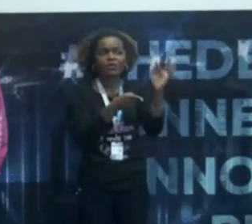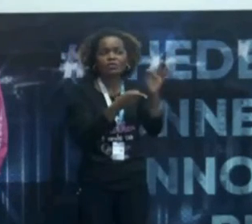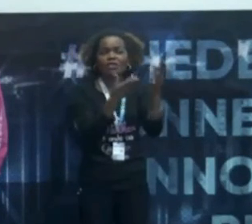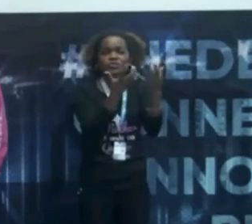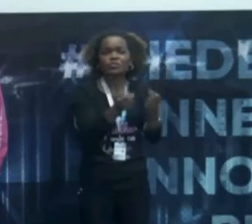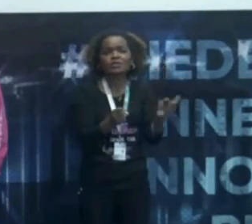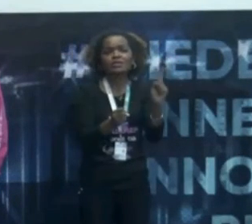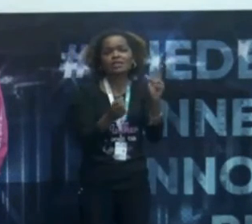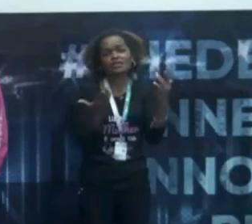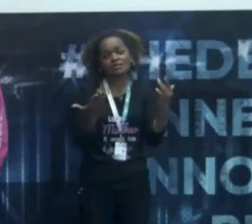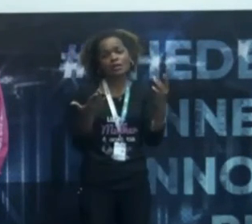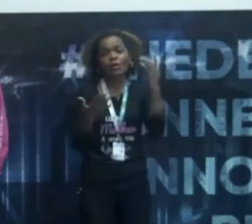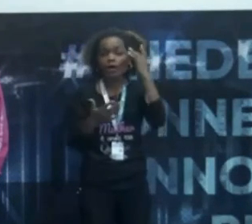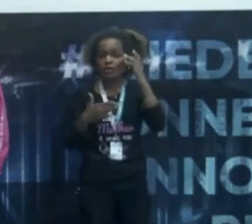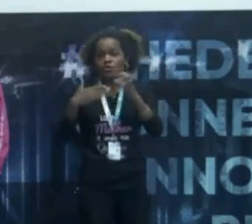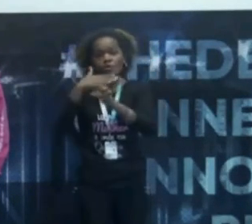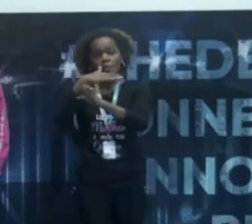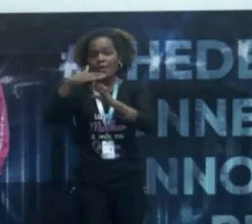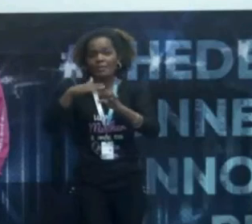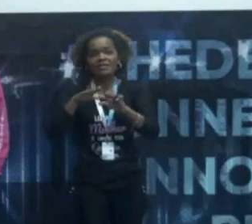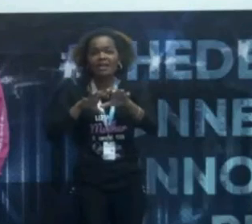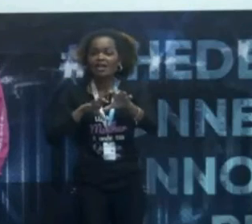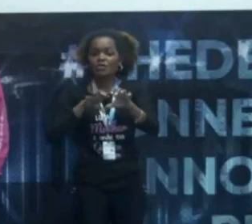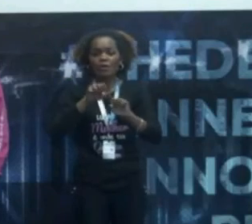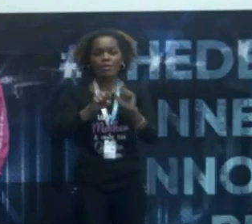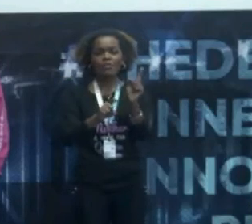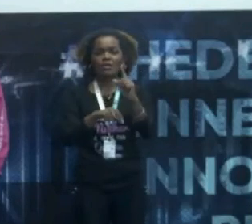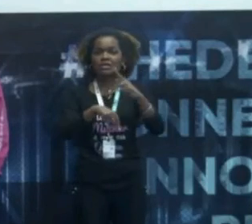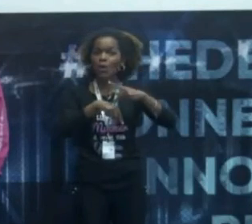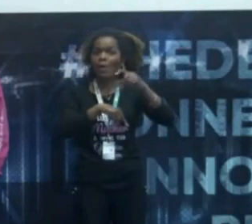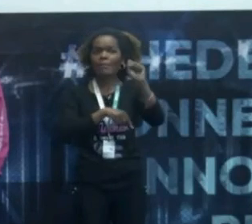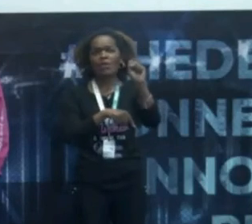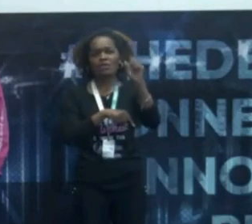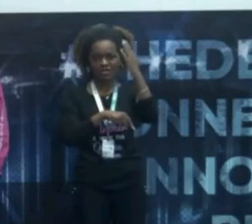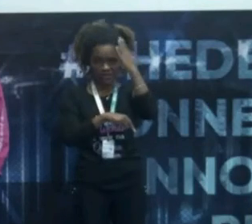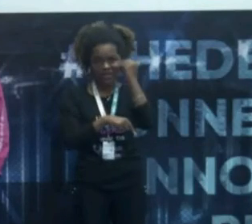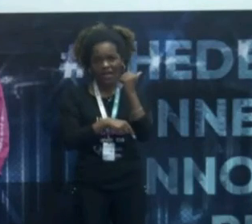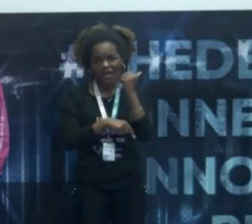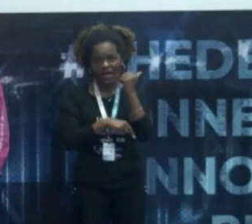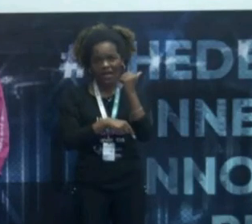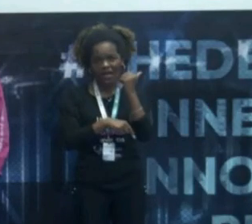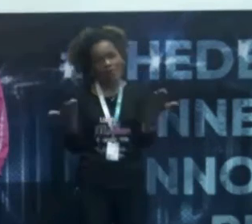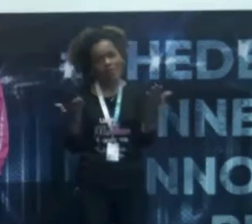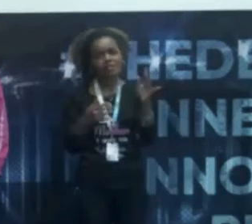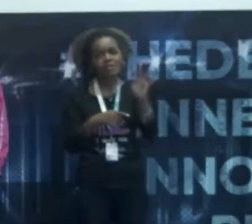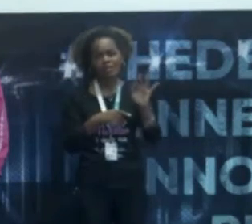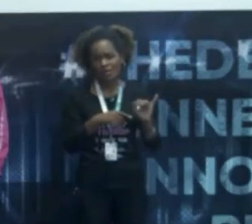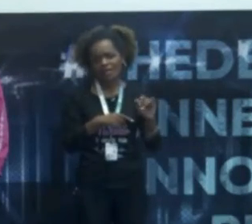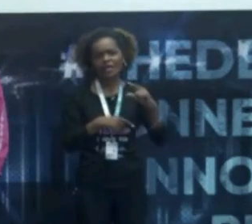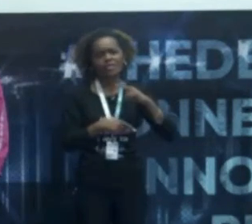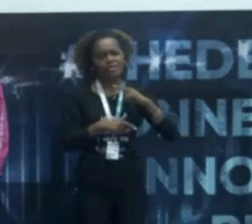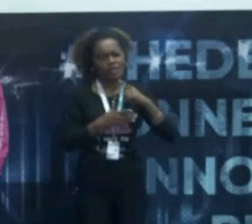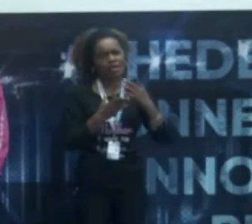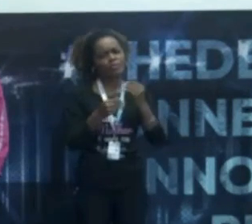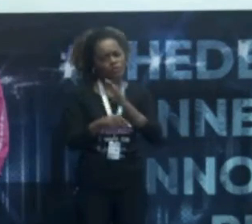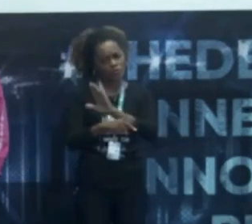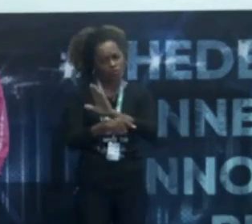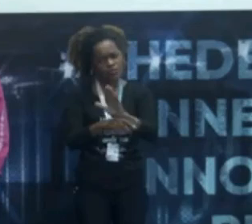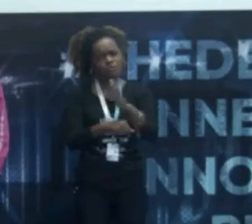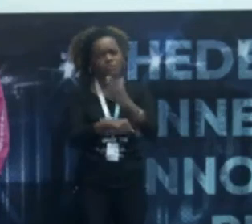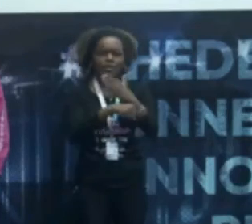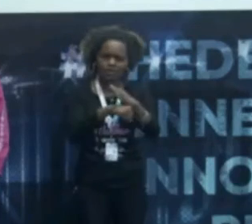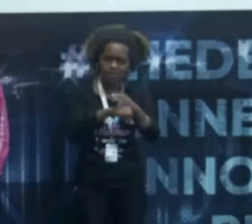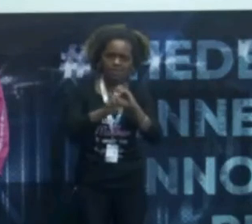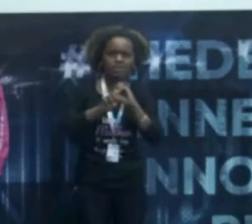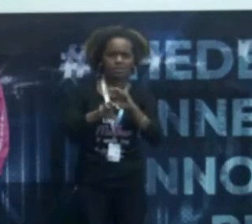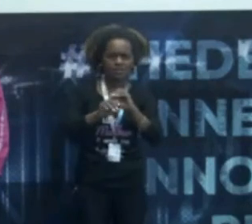ser uma formação, uma graduação, uma pós, né? Mas a gente sabe que na TI tem muito a ser ensinado e tem pessoas dentro que podem fazer isso.